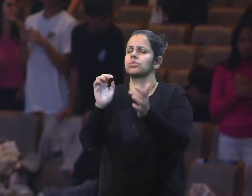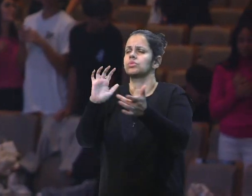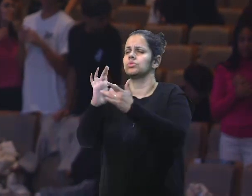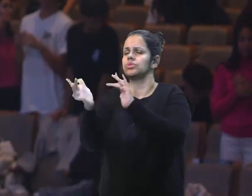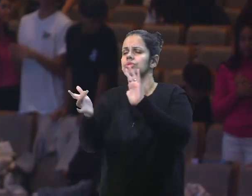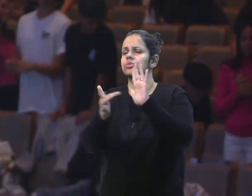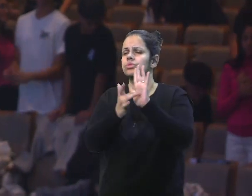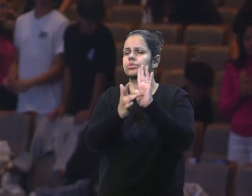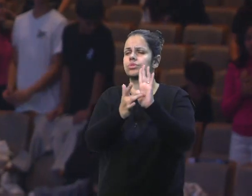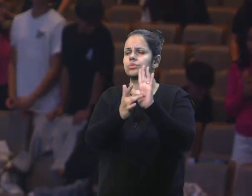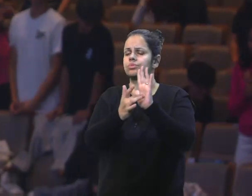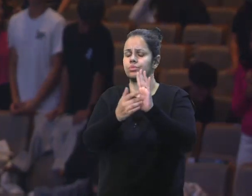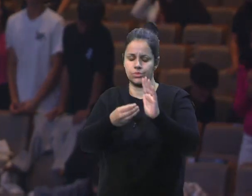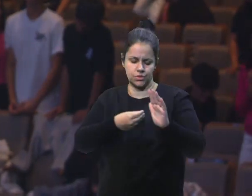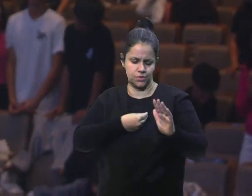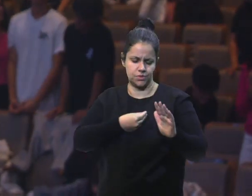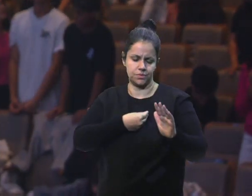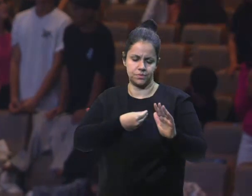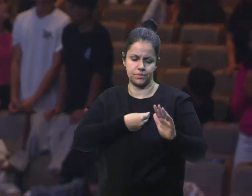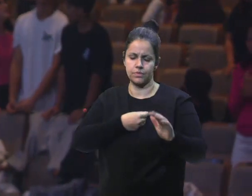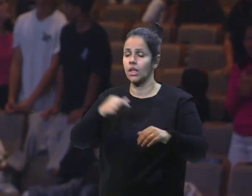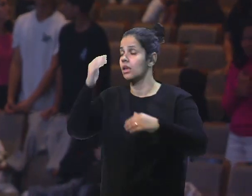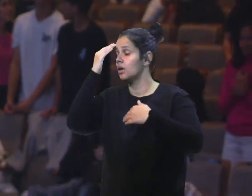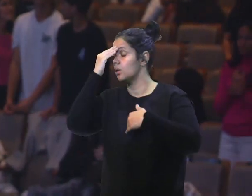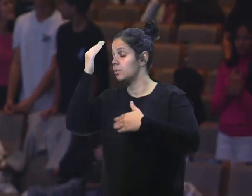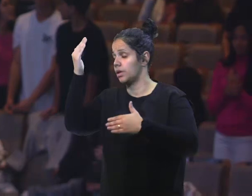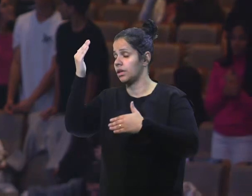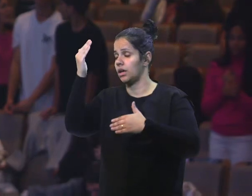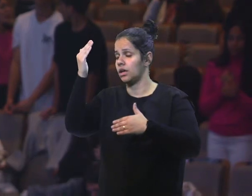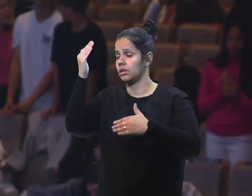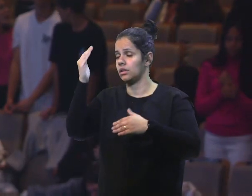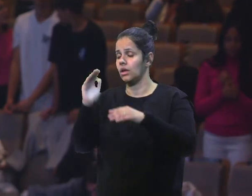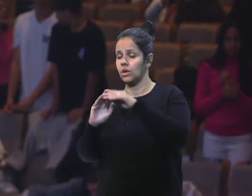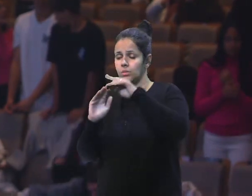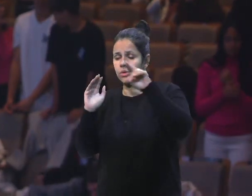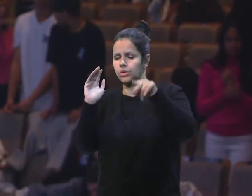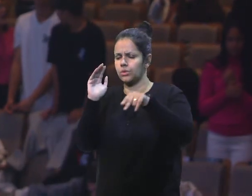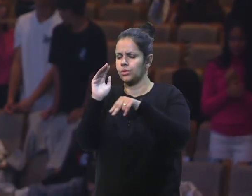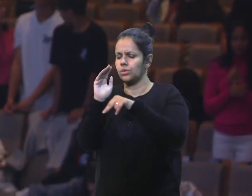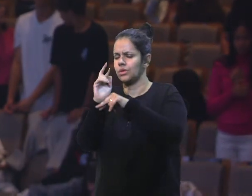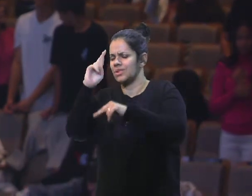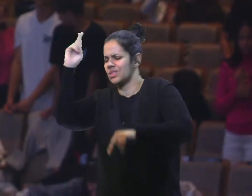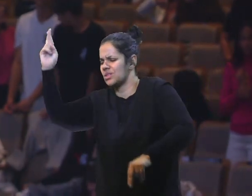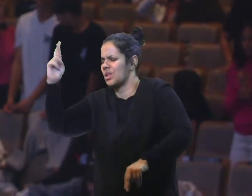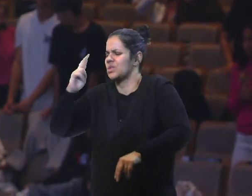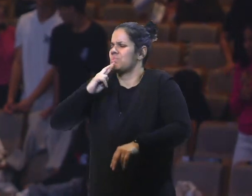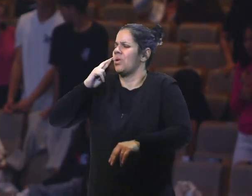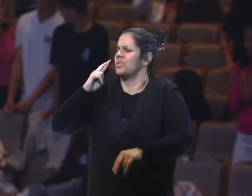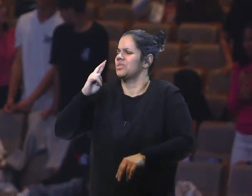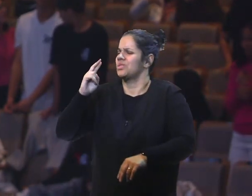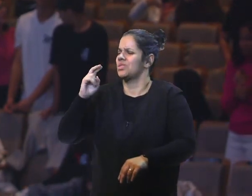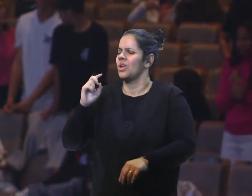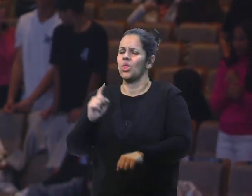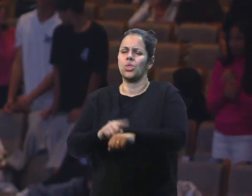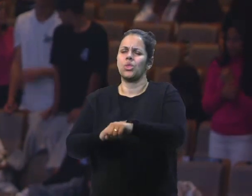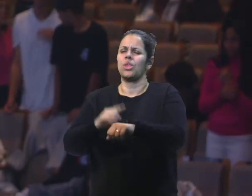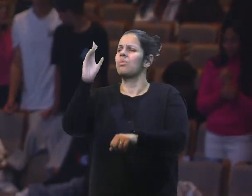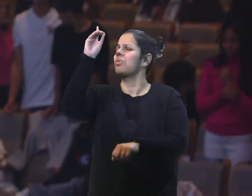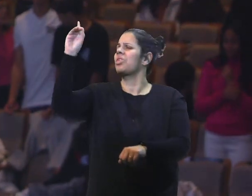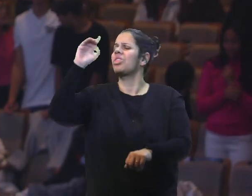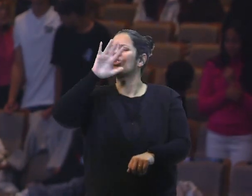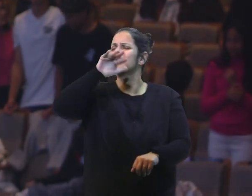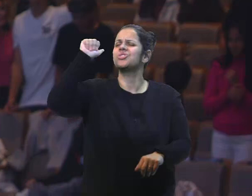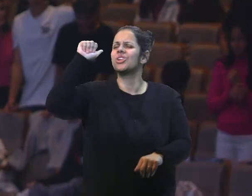Pai, obrigado, Deus, por tantas respostas ao Teu chamado. Mas eu te peço, Pai, que isso não fique